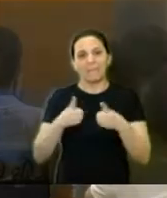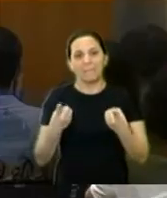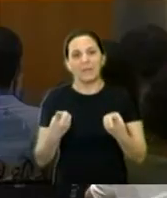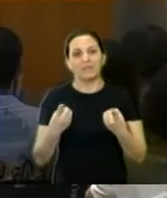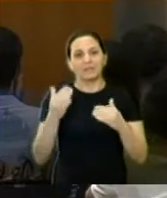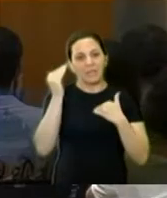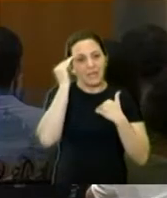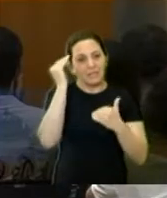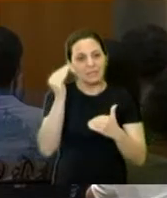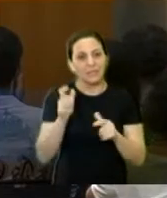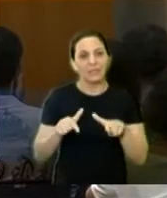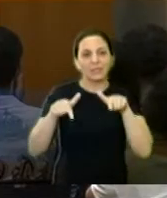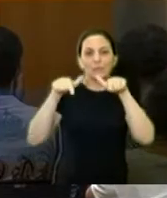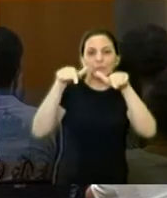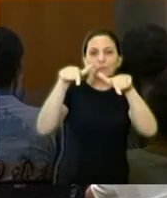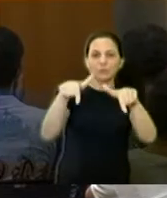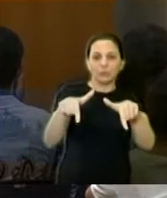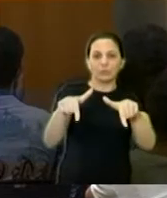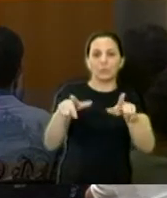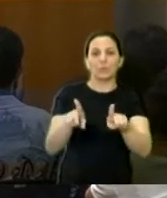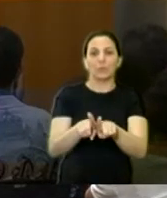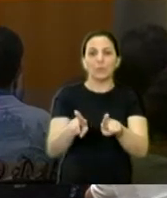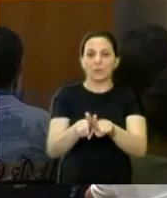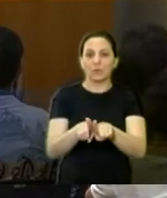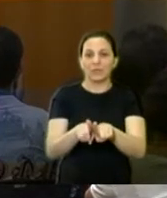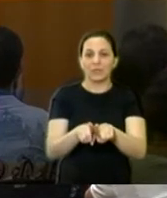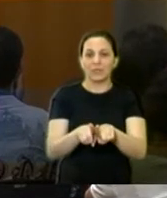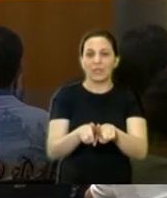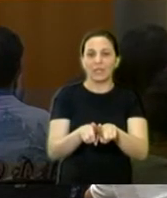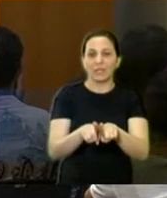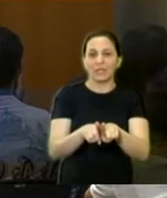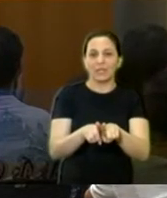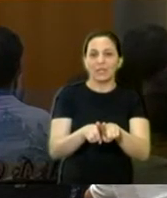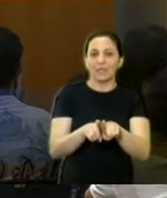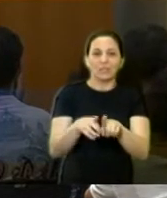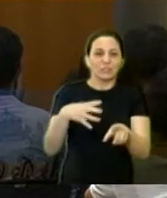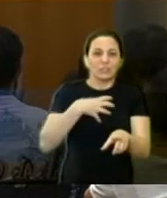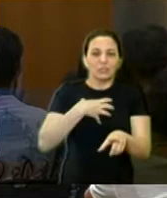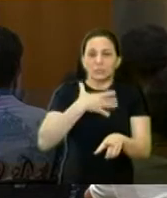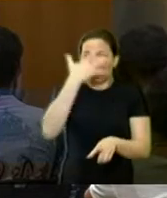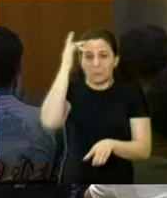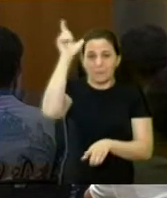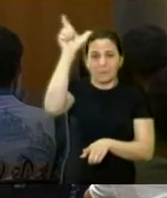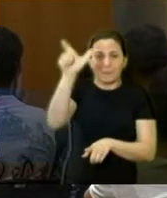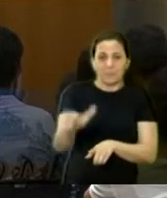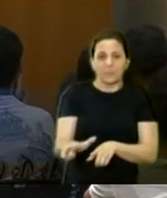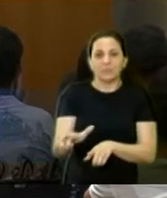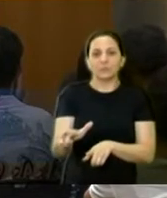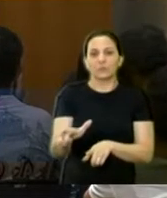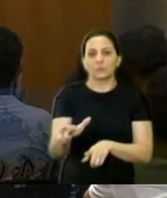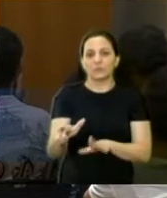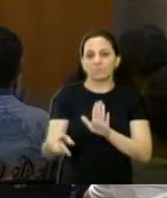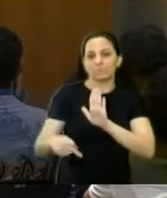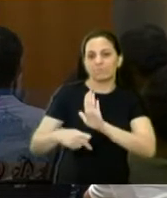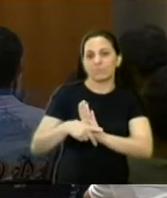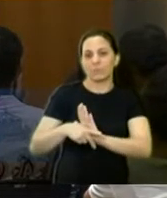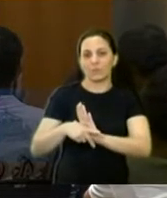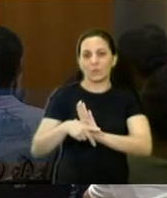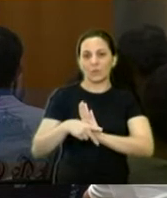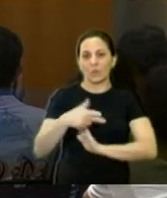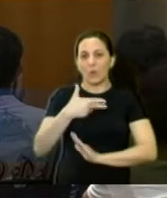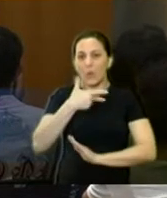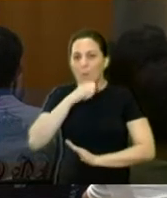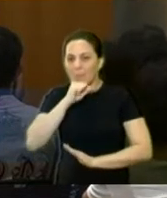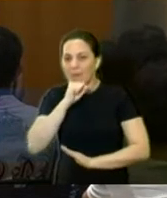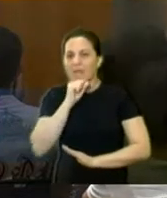demais esse título e dizer que, né, esse é, sem dúvida, o seu maior mérito, de ter sido, né, e ser ainda um pai exemplo para todos